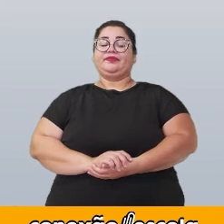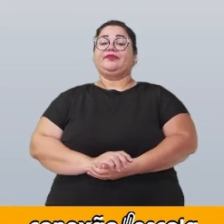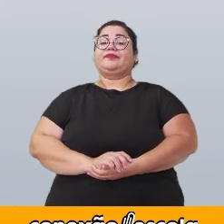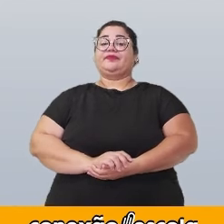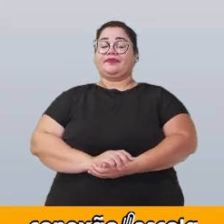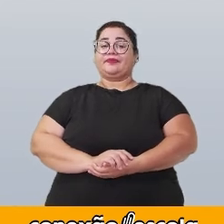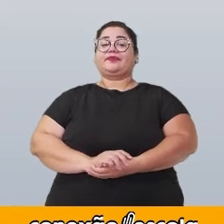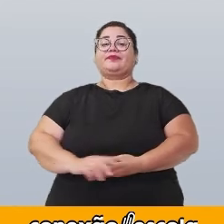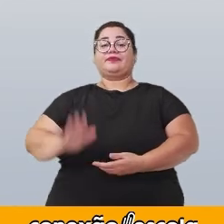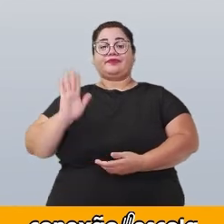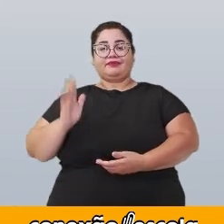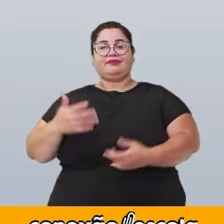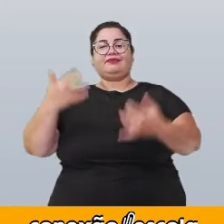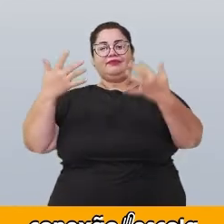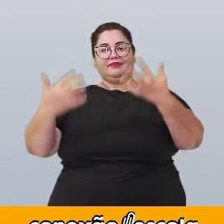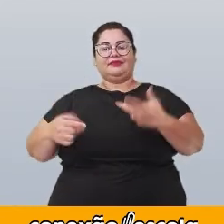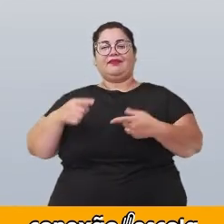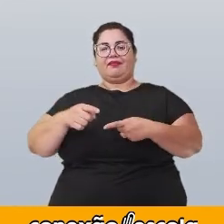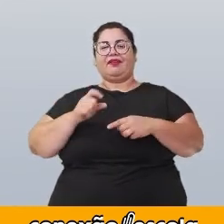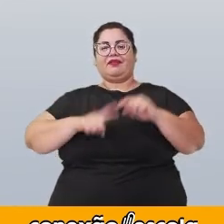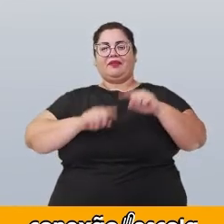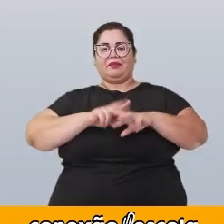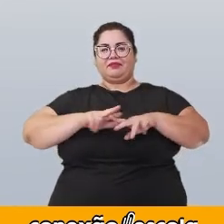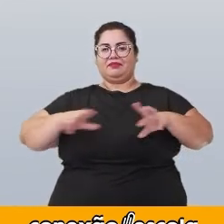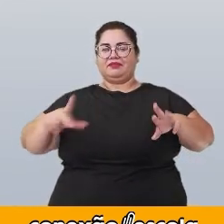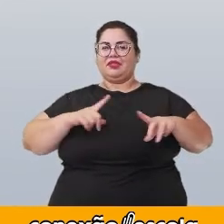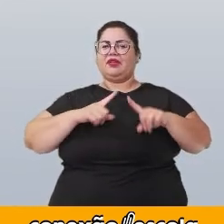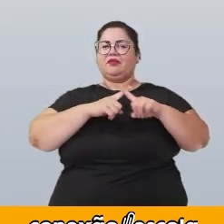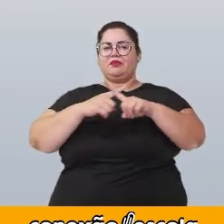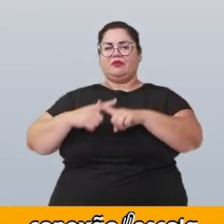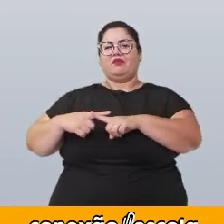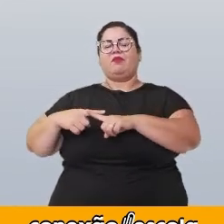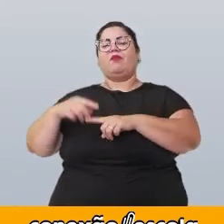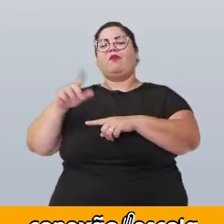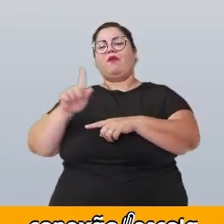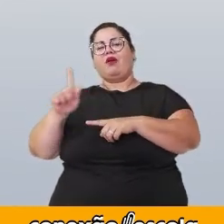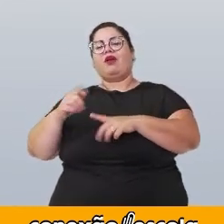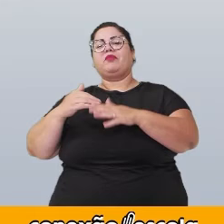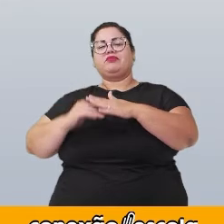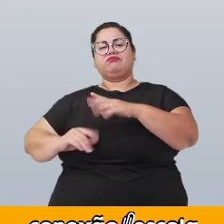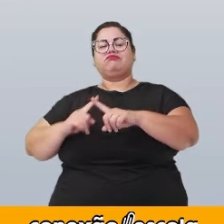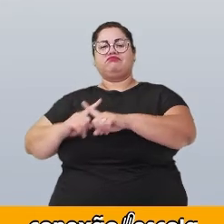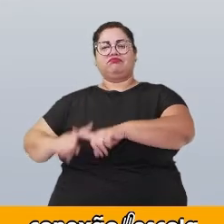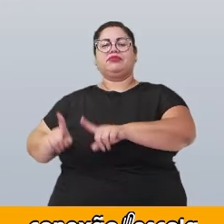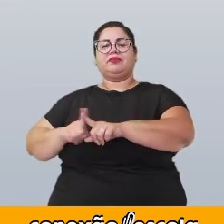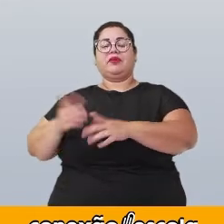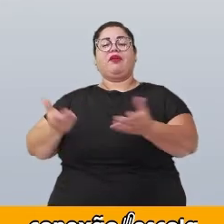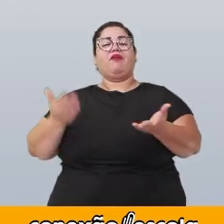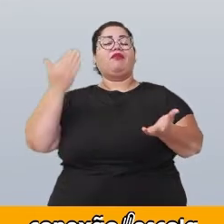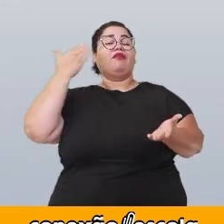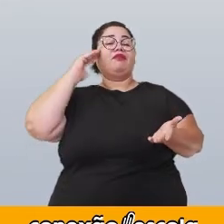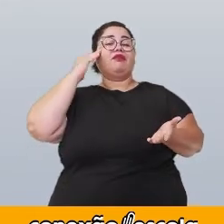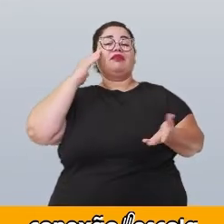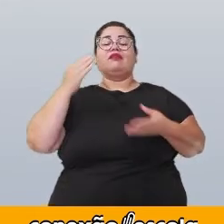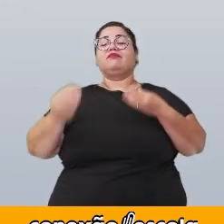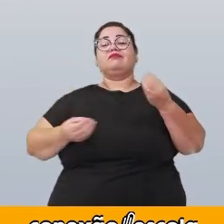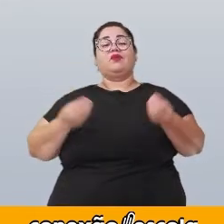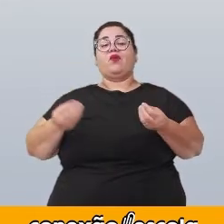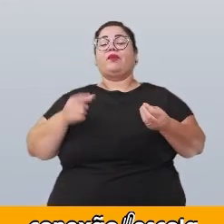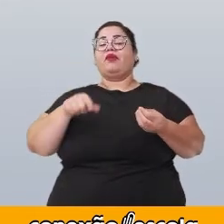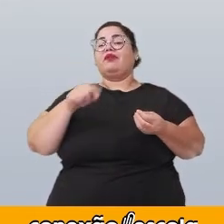E já que falamos que essas medidas são múltiplos e submúltiplos do grama, agora vamos entender o